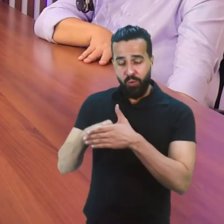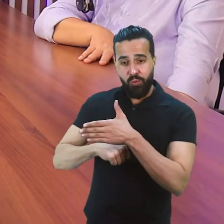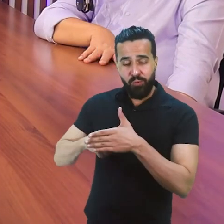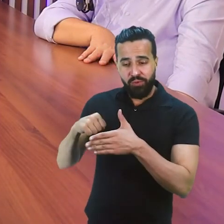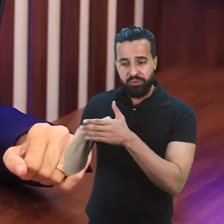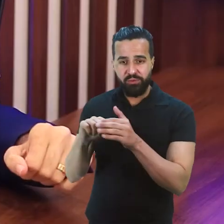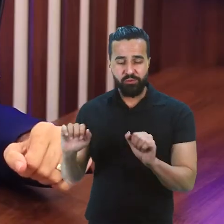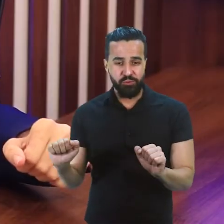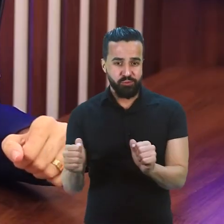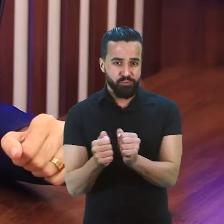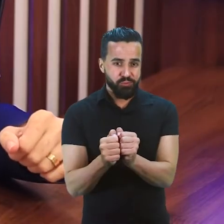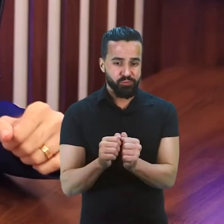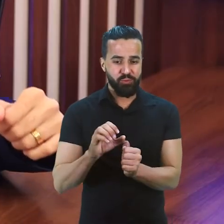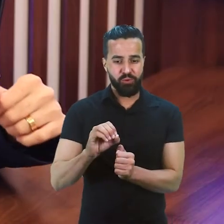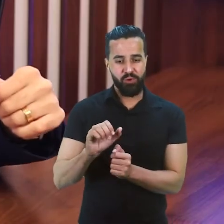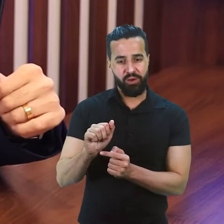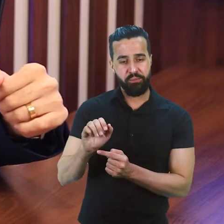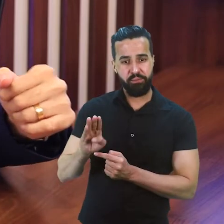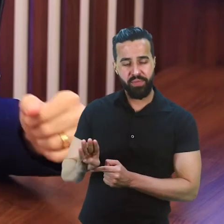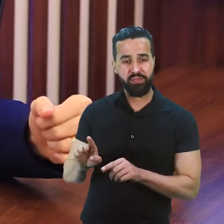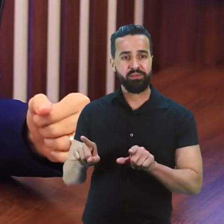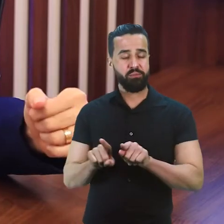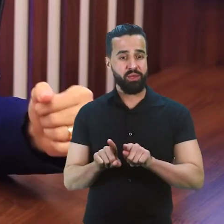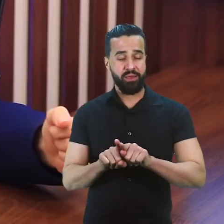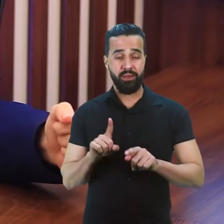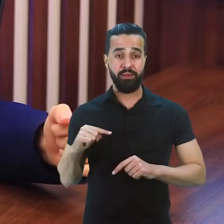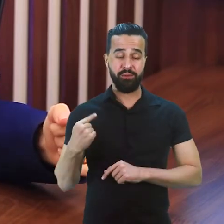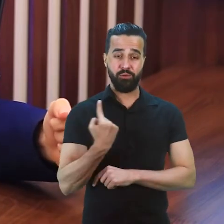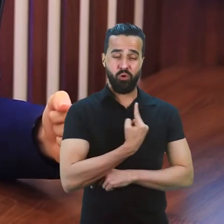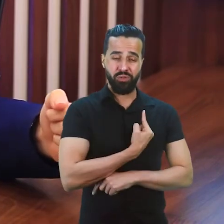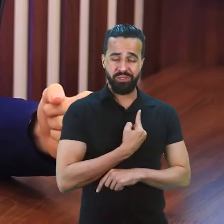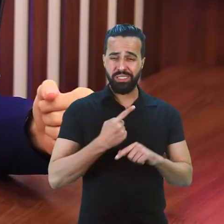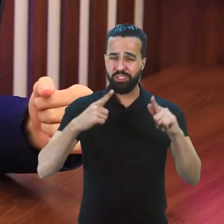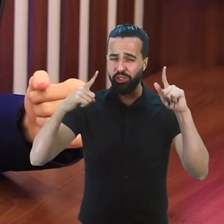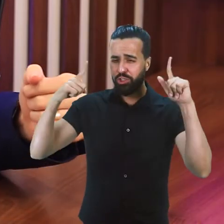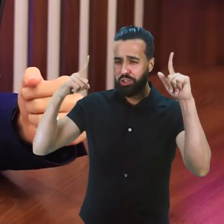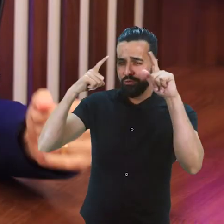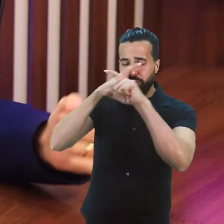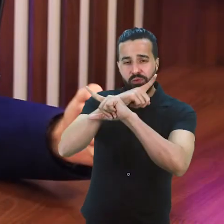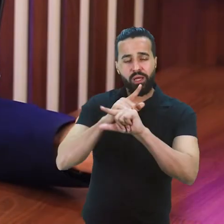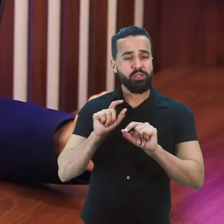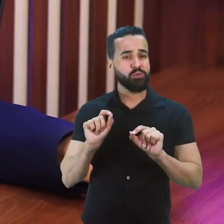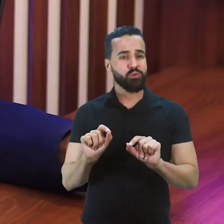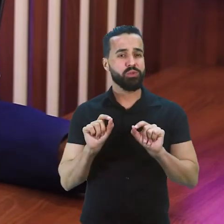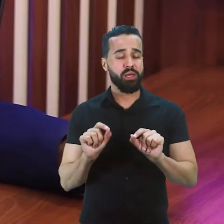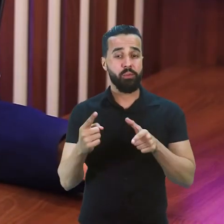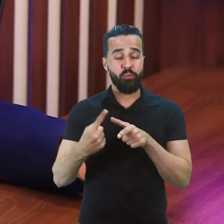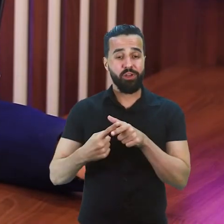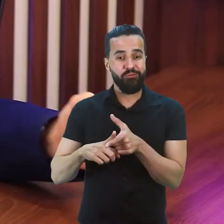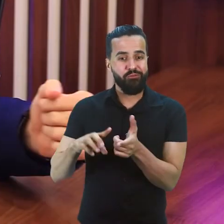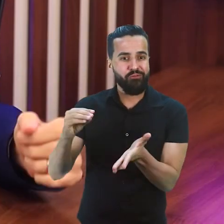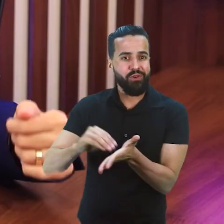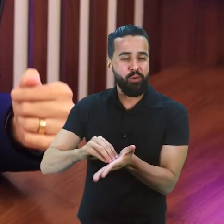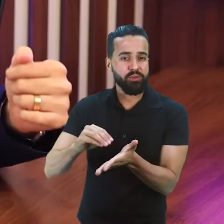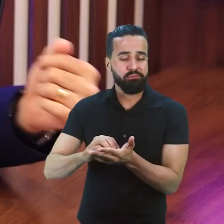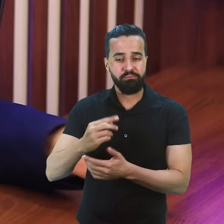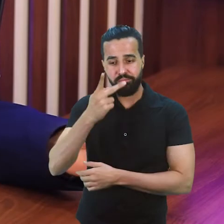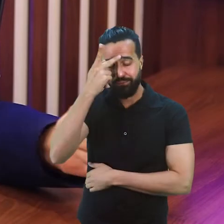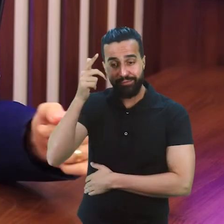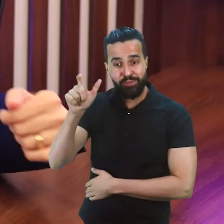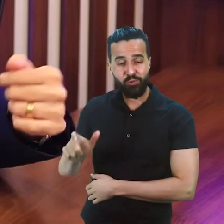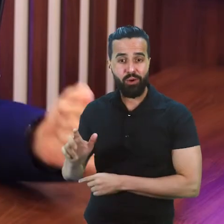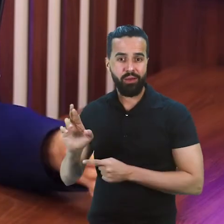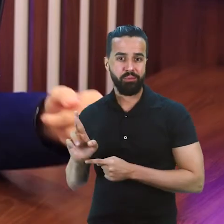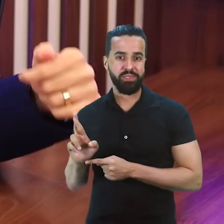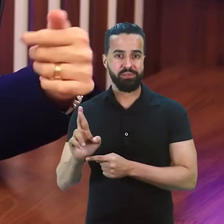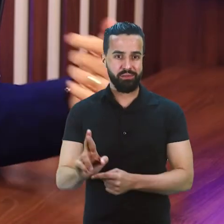OAB, a gente começou a se deparar com uma dificuldade de ausência de representatividade, né, nos